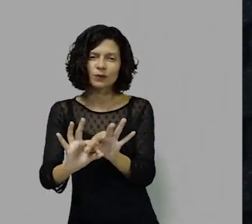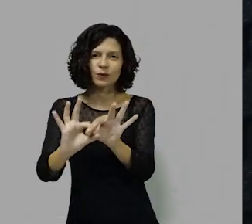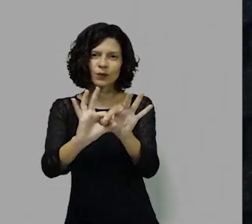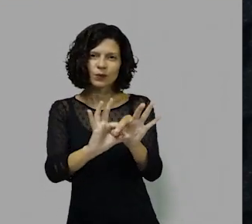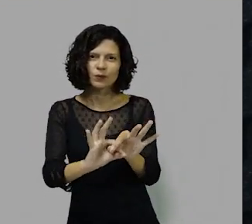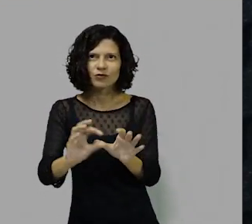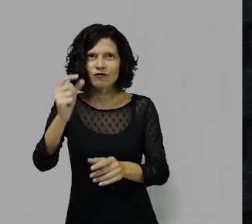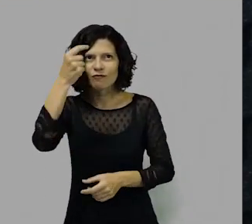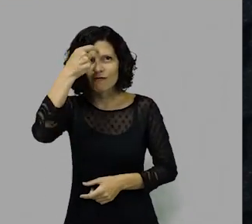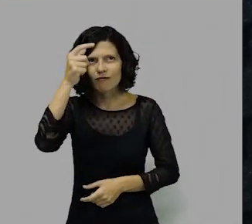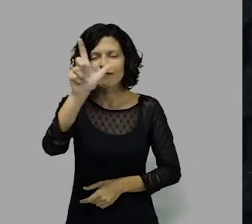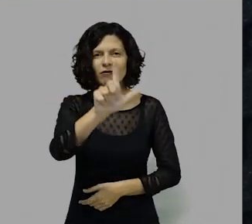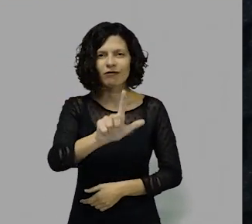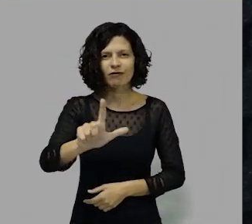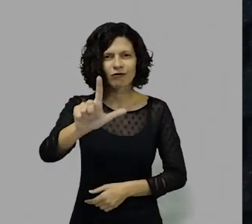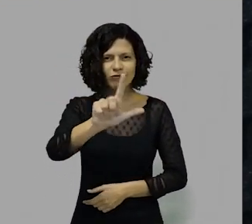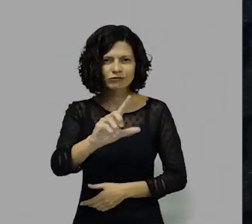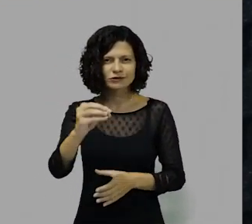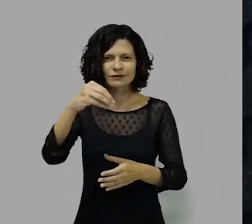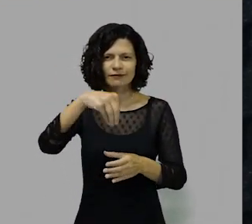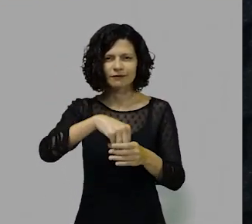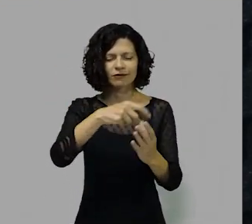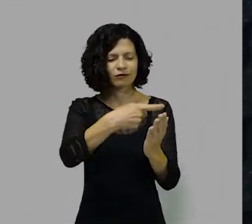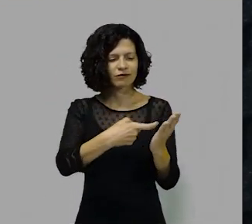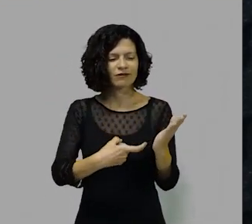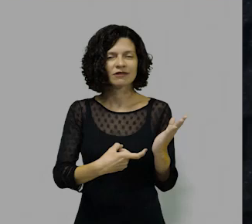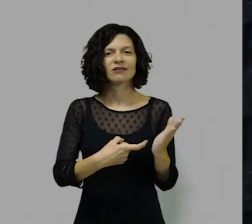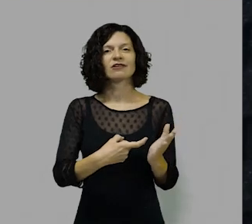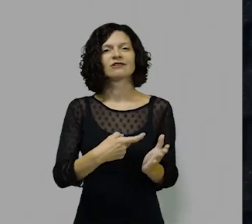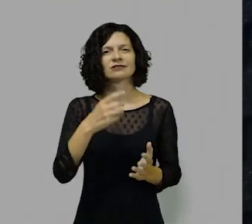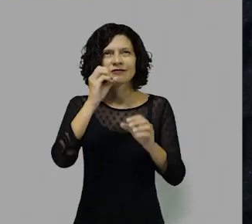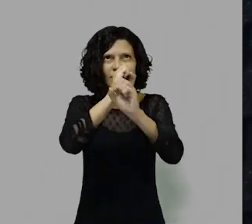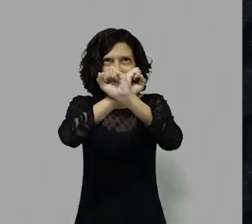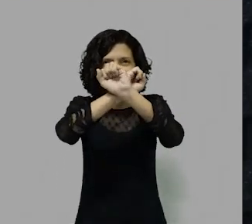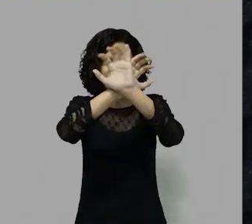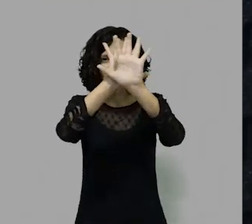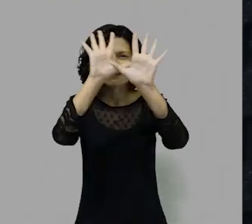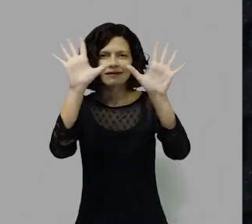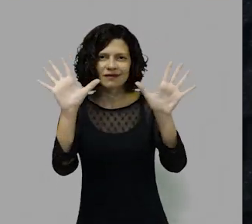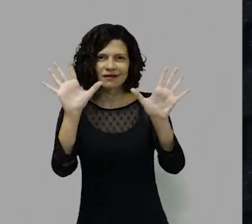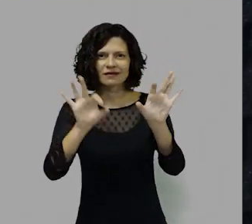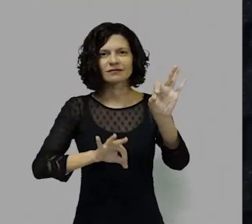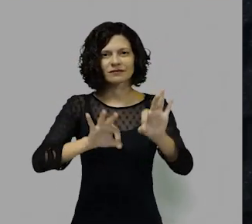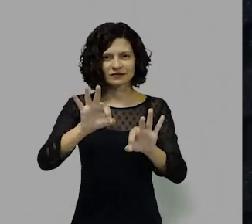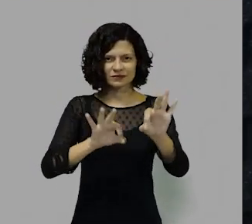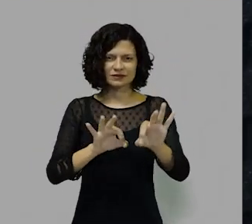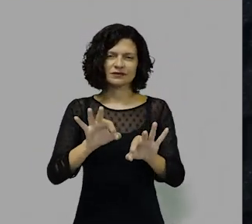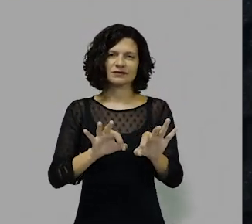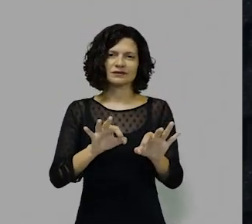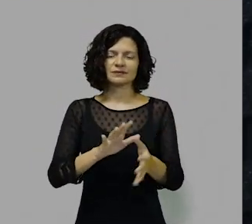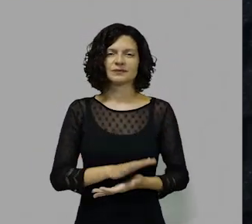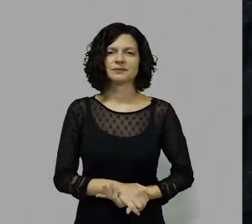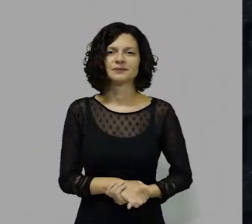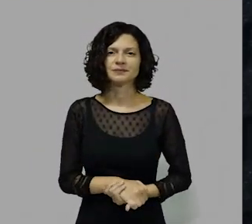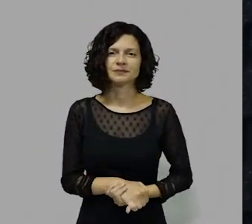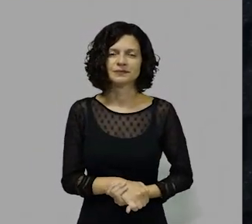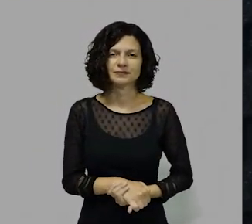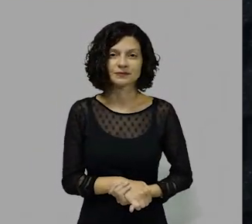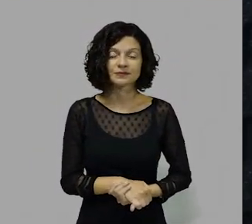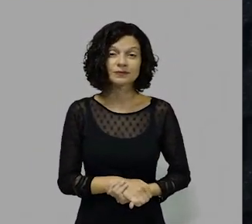sentido lógico do texto. O texto faz sentido, ele tem uma organização. Bom? E o que faz